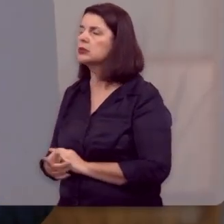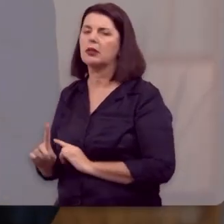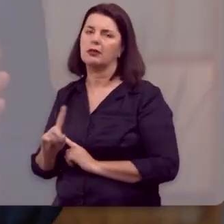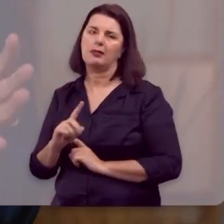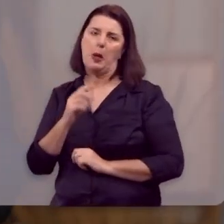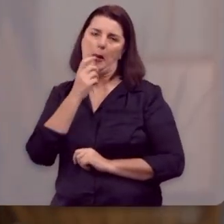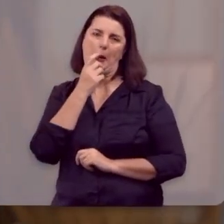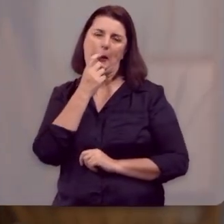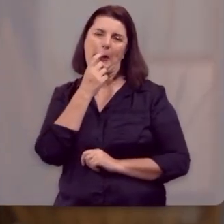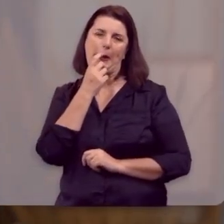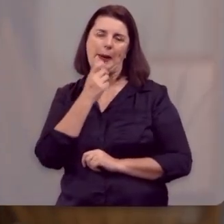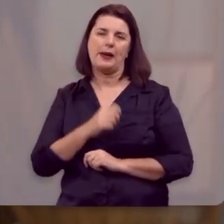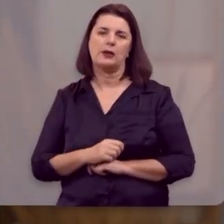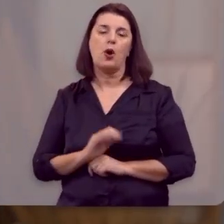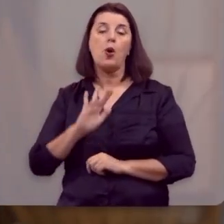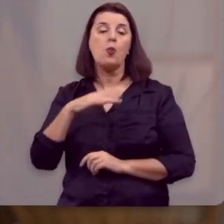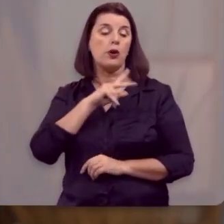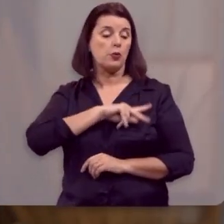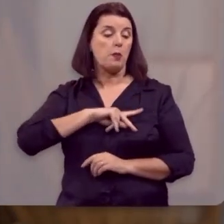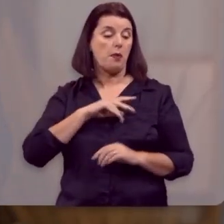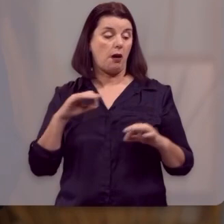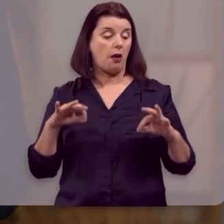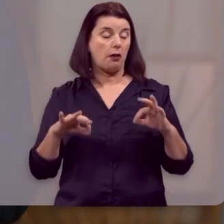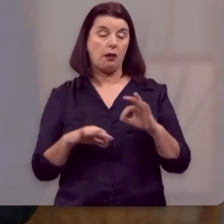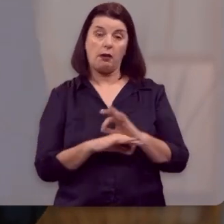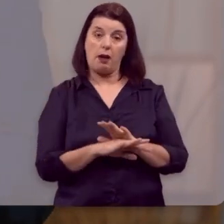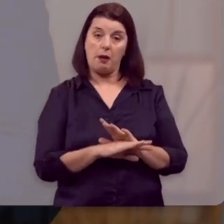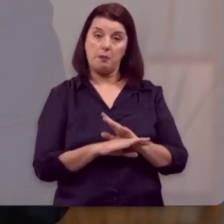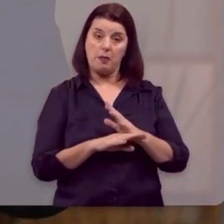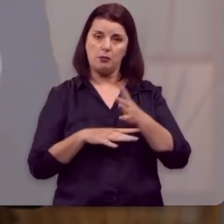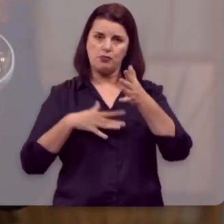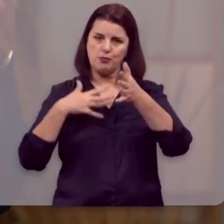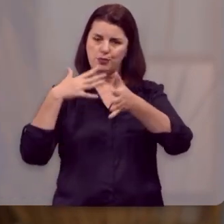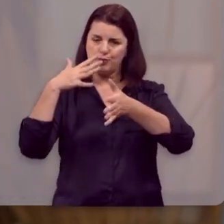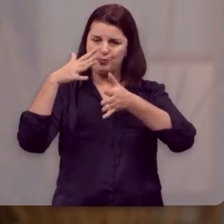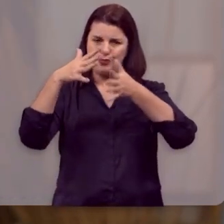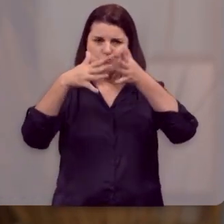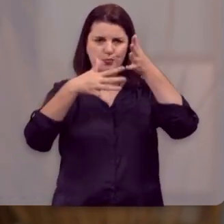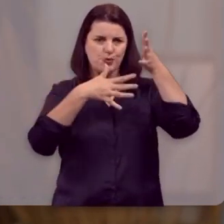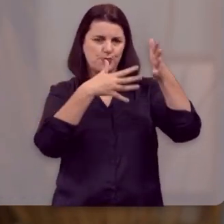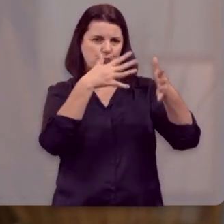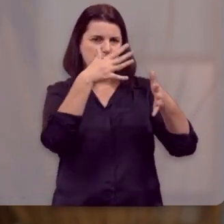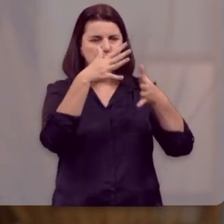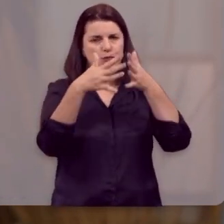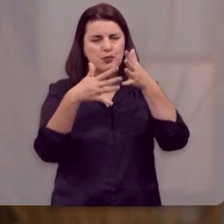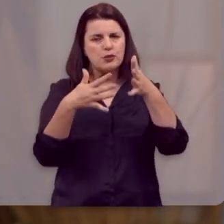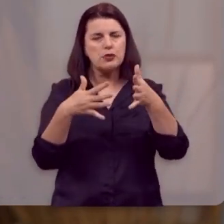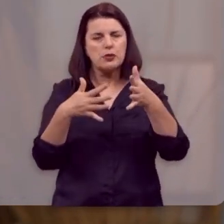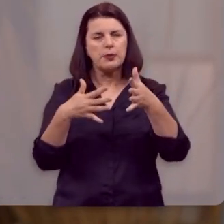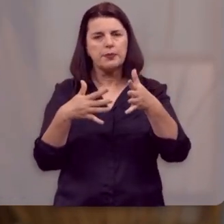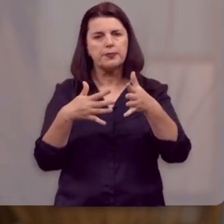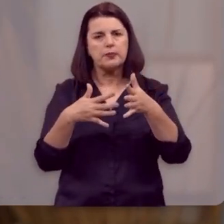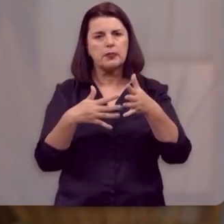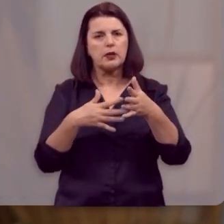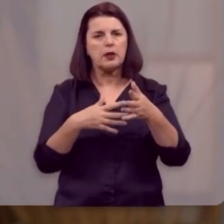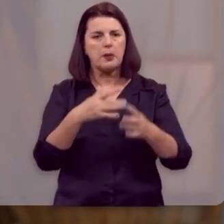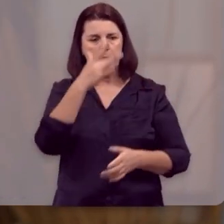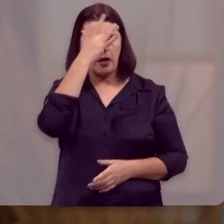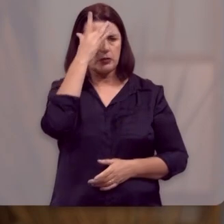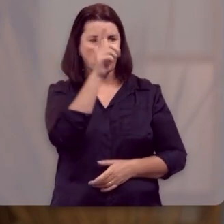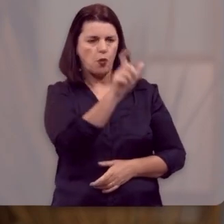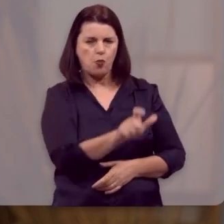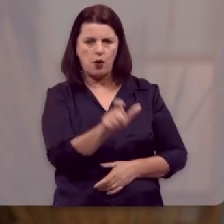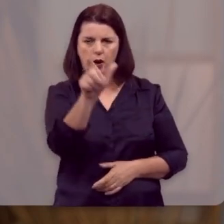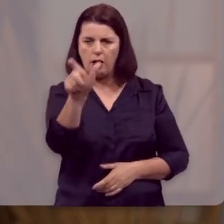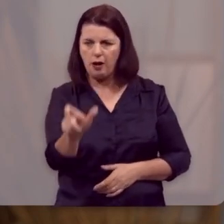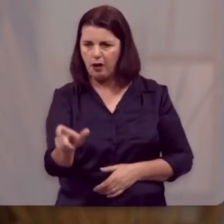Quando Paulo termina esse sermão lá em Atenas, o seu auditório se divide em 3 grupos. O primeiro disse